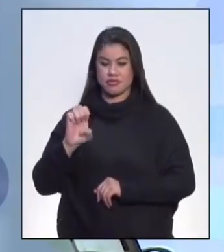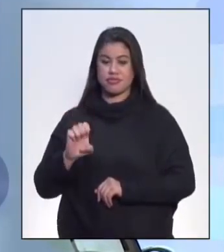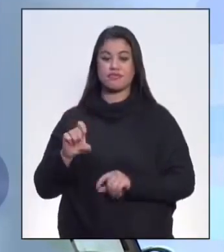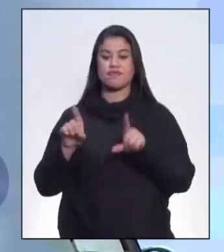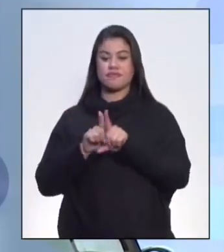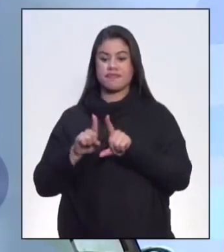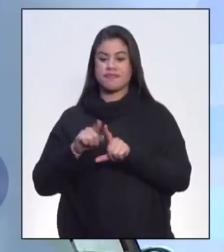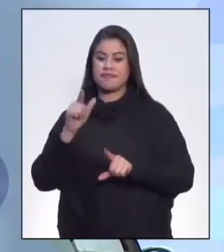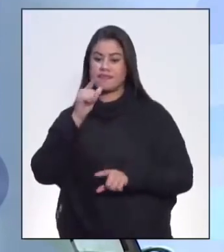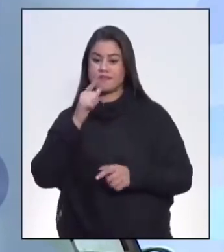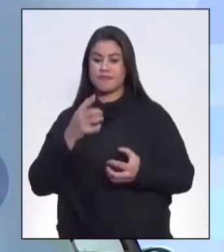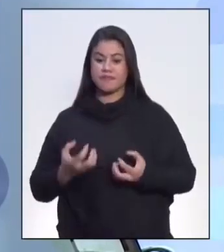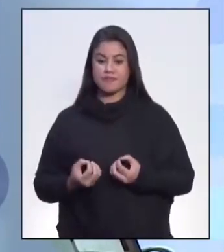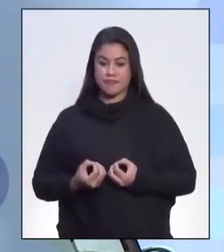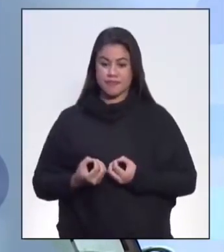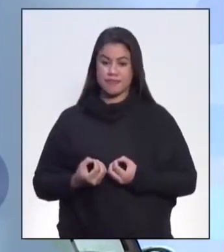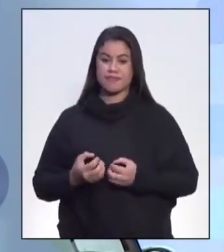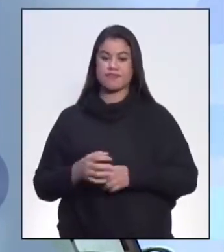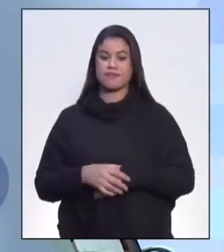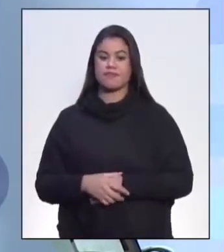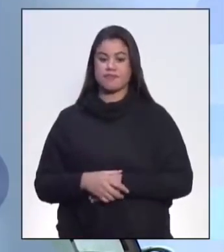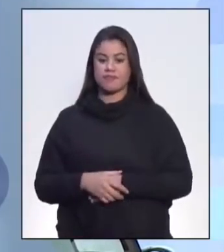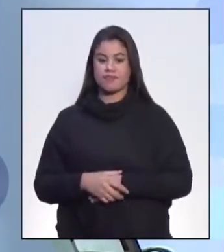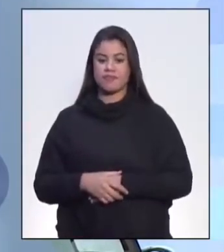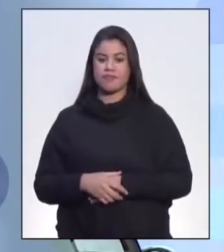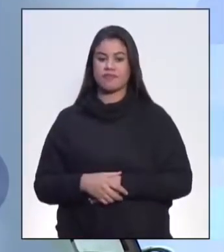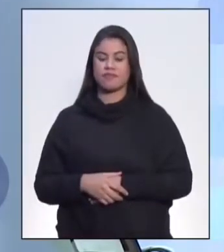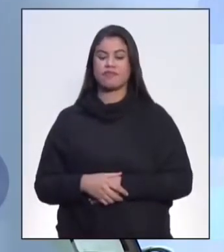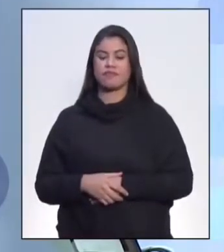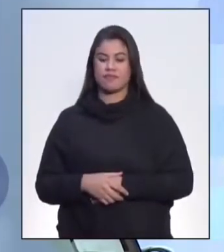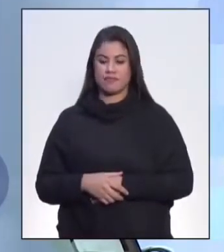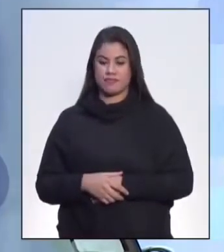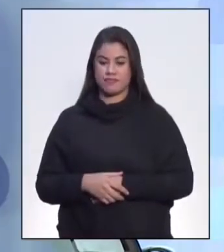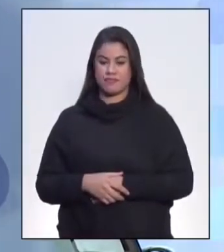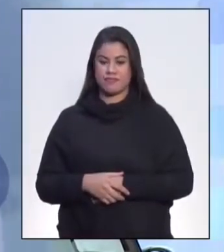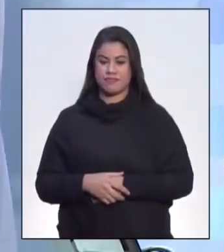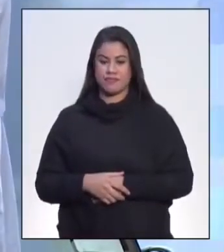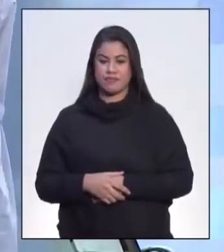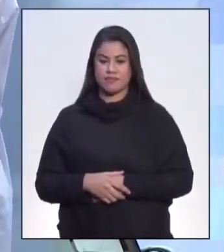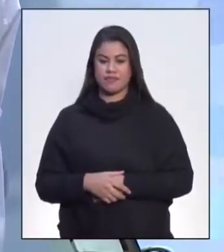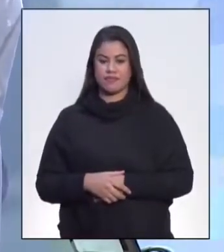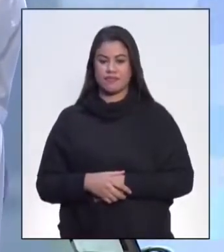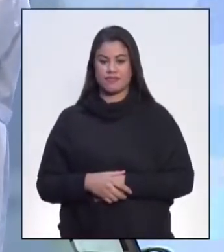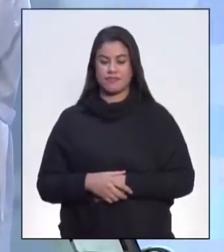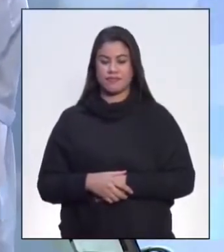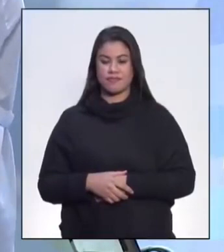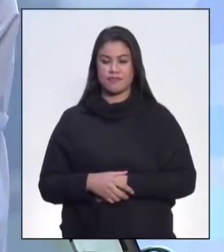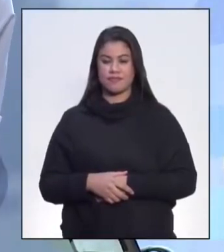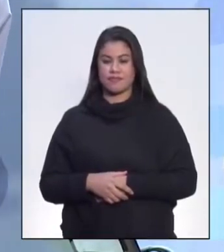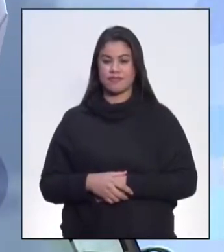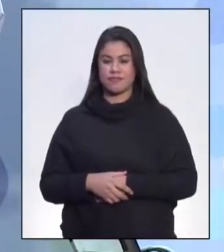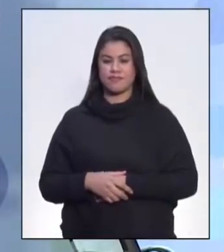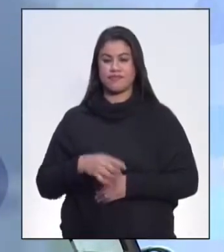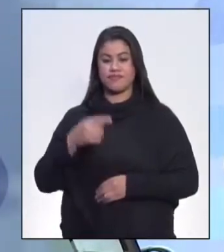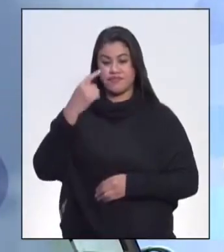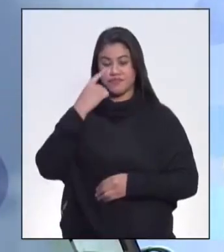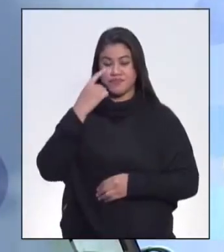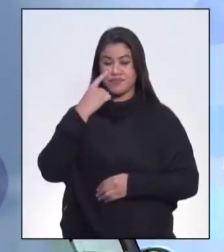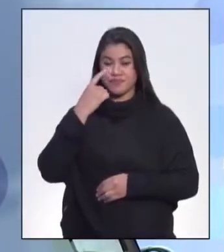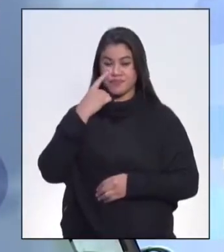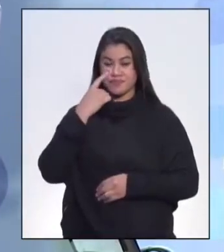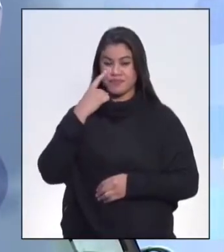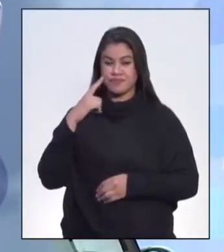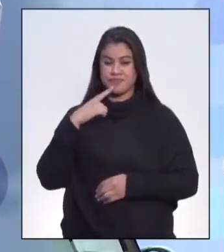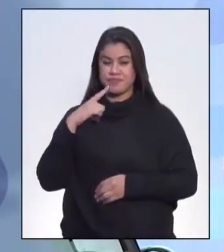bom? Escroto ou testículo. E aqui a bolsa escrotal, tudo bem? Bom, aqui olha só que interessante, você